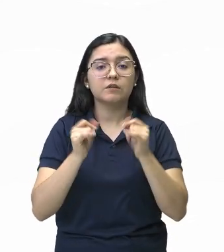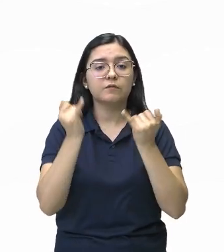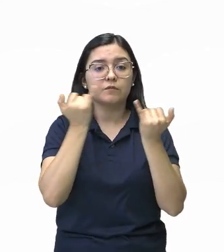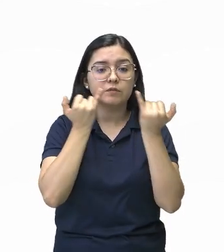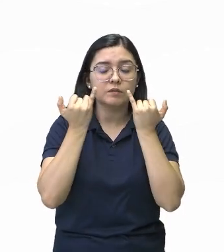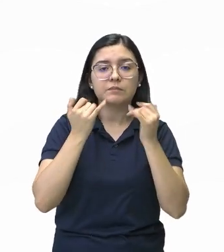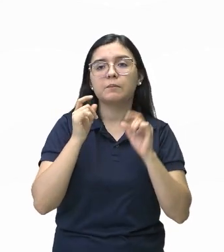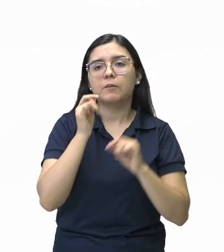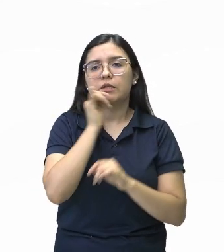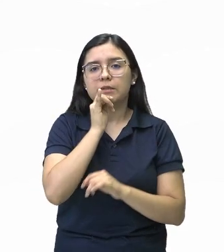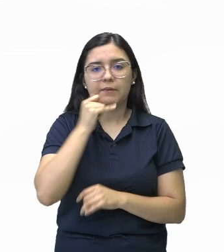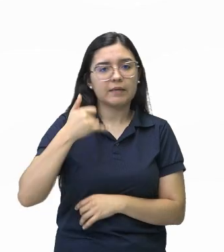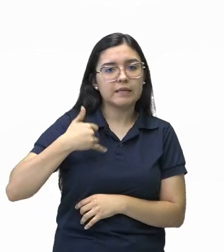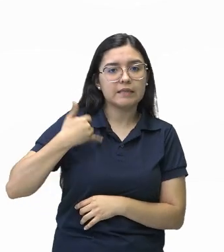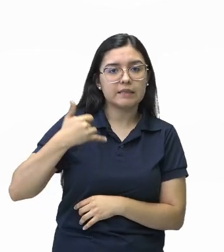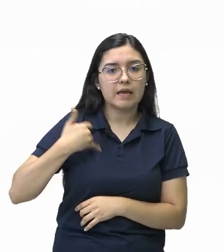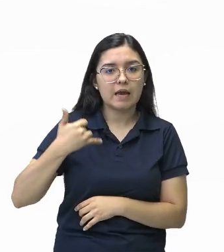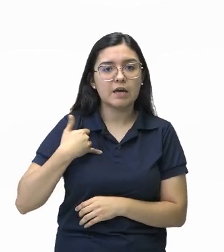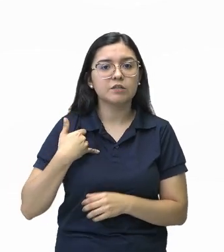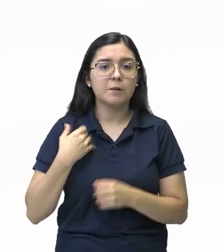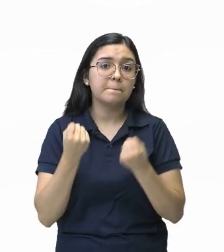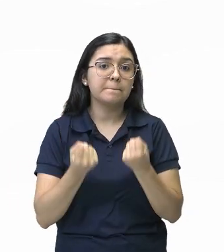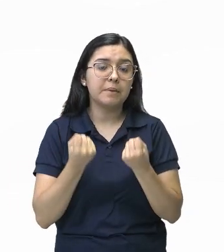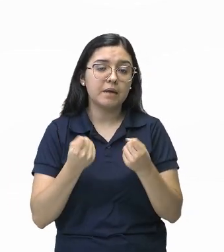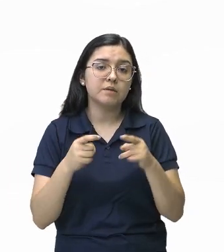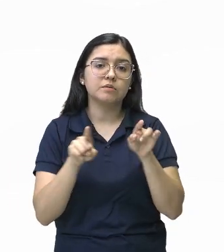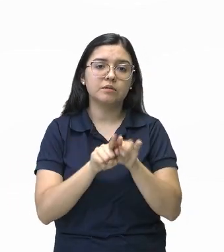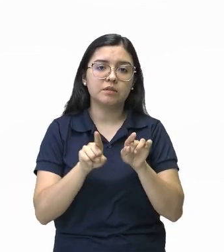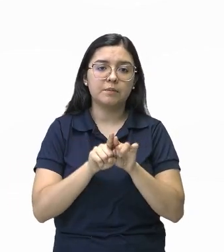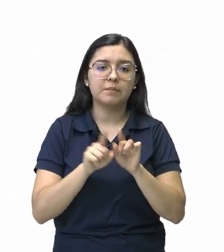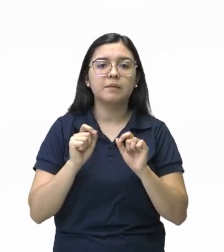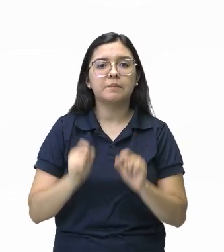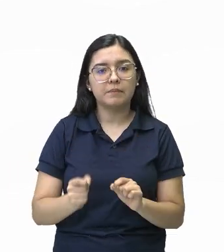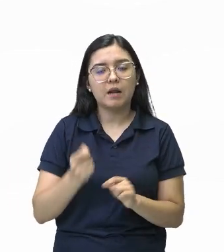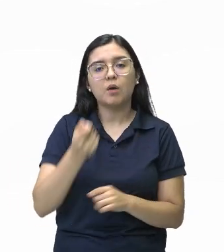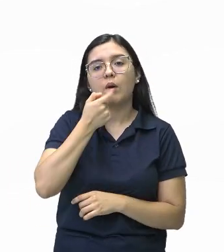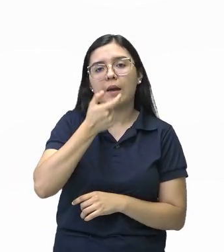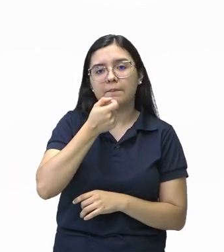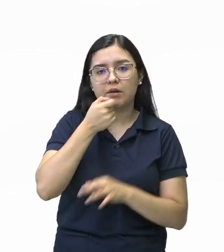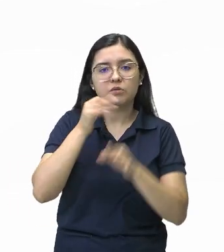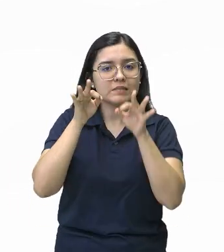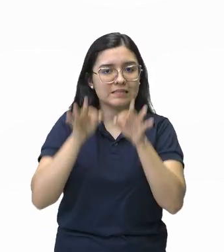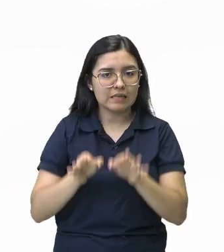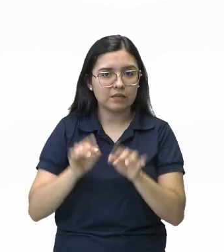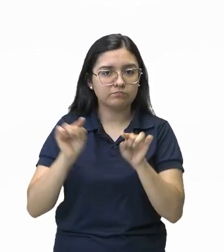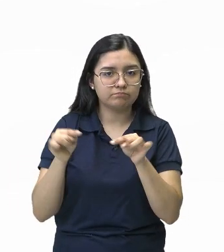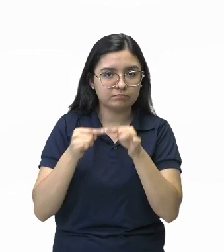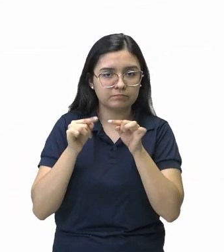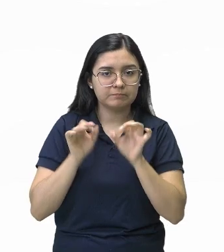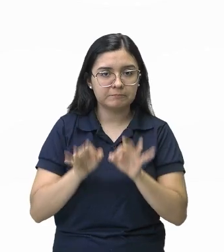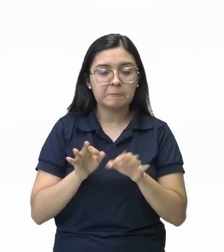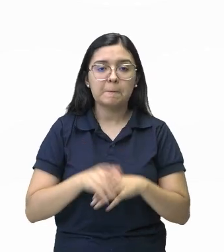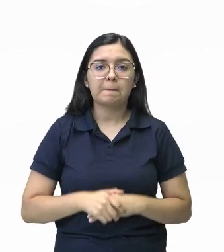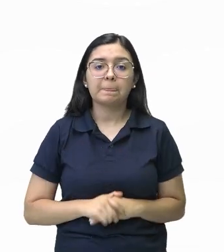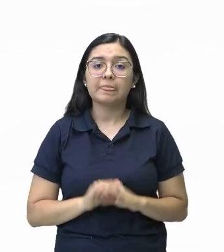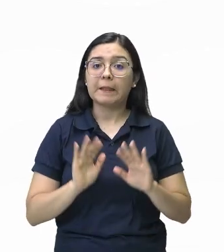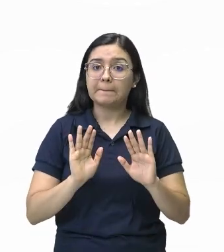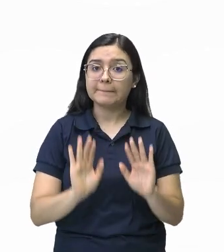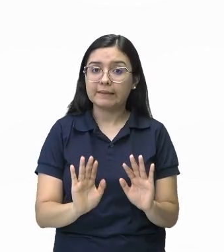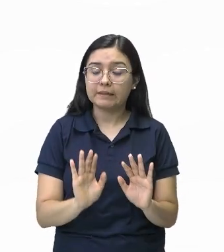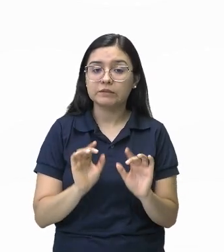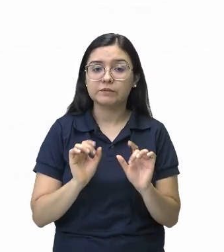como idade, peso do indivíduo, para passar o medicamento com a quantidade, com a dosagem correta.